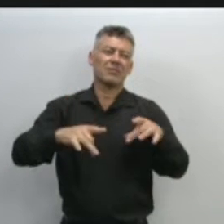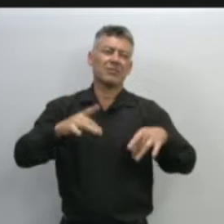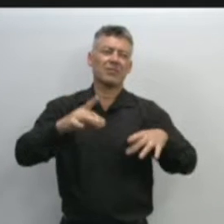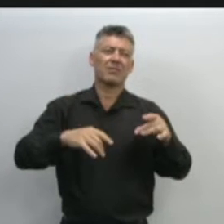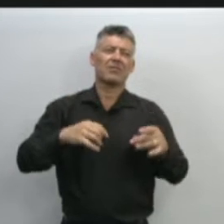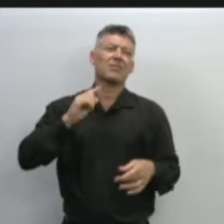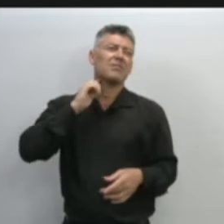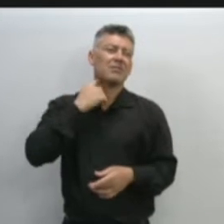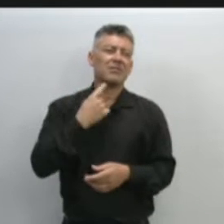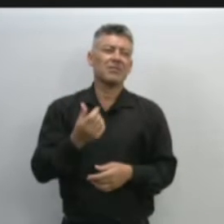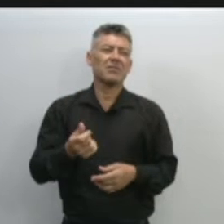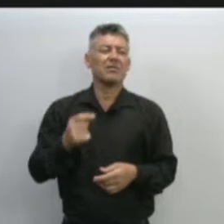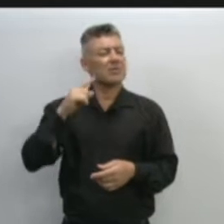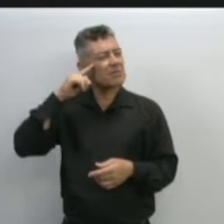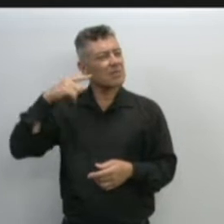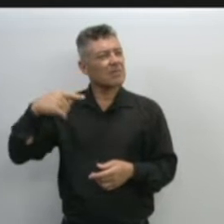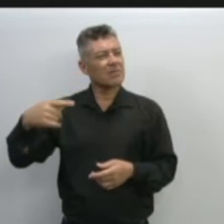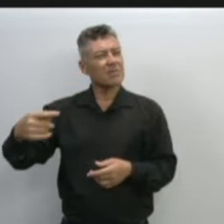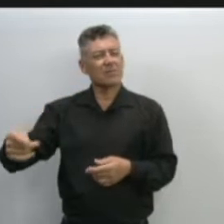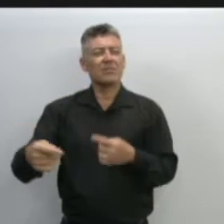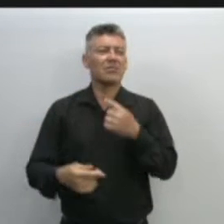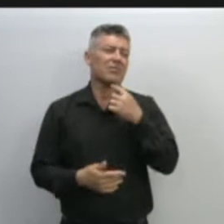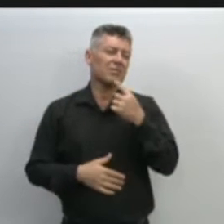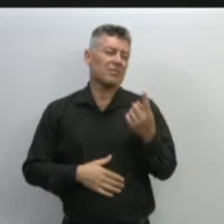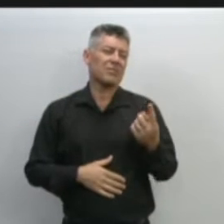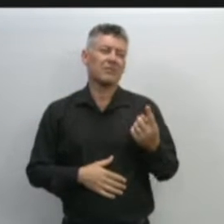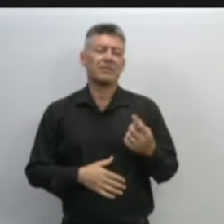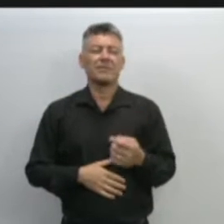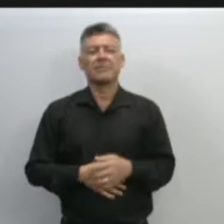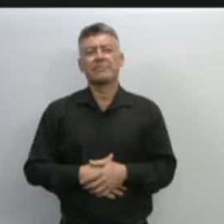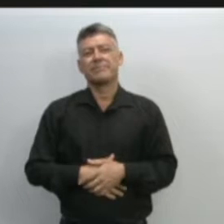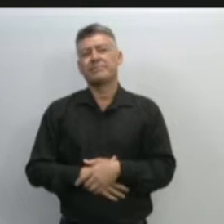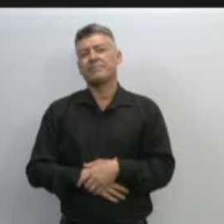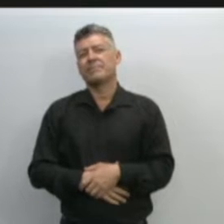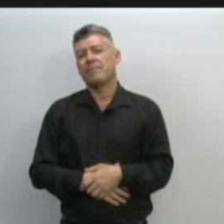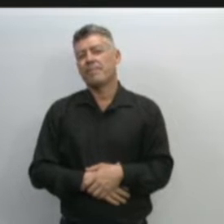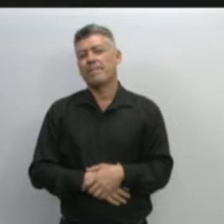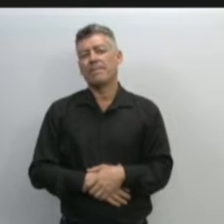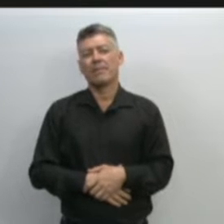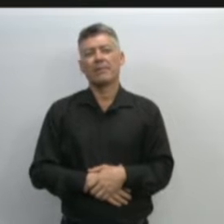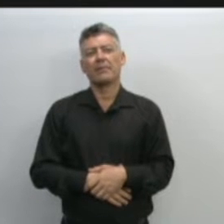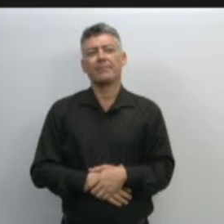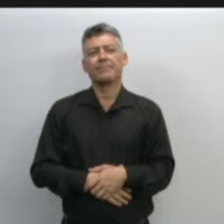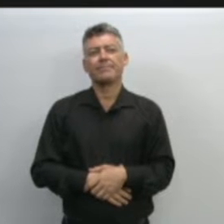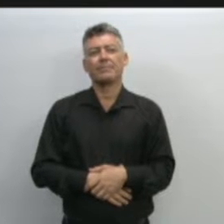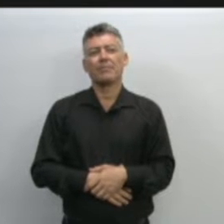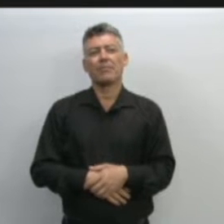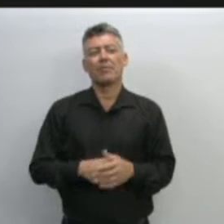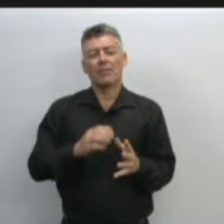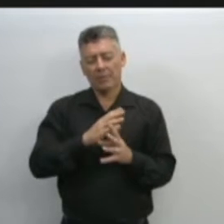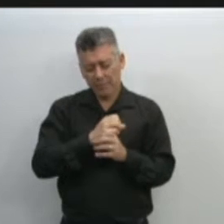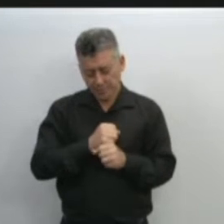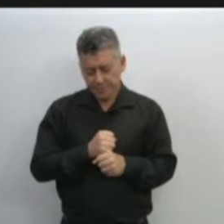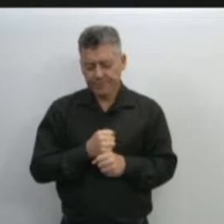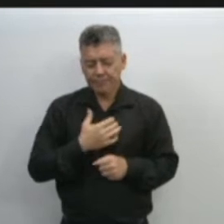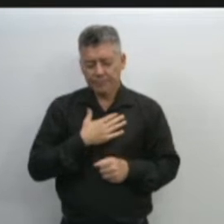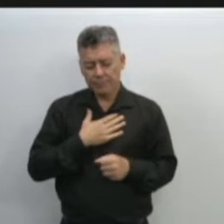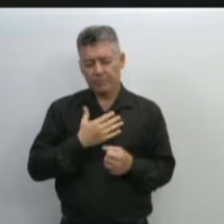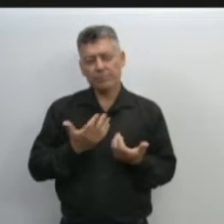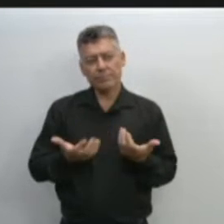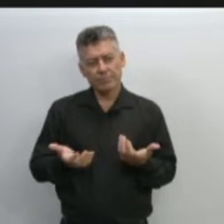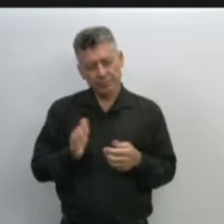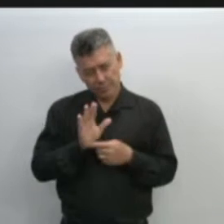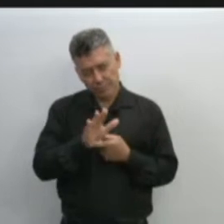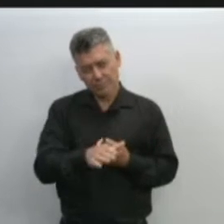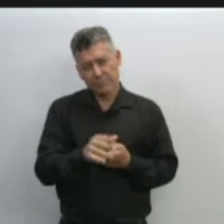é lixo, todos os dias. Então, queria agradecer a senhora a sua intervenção e assim, a gente está para se somar para poder fazer o melhor para a nossa